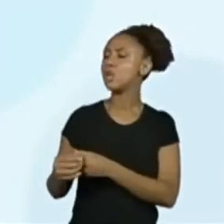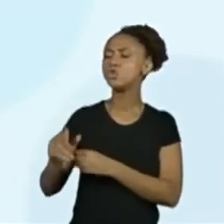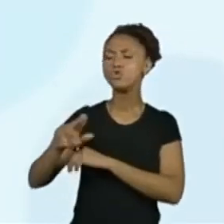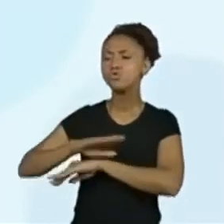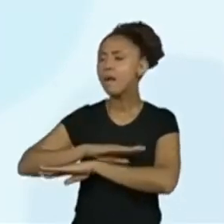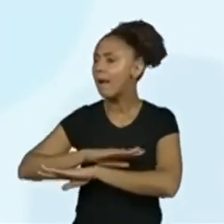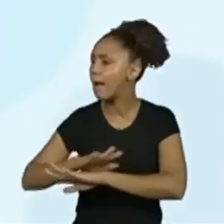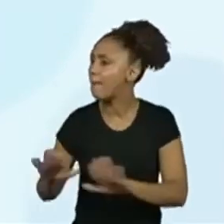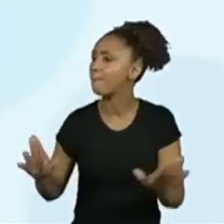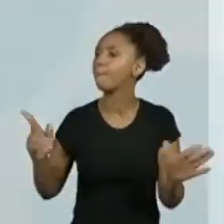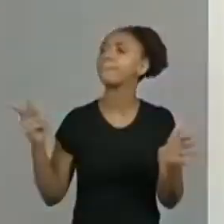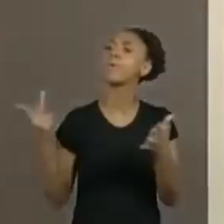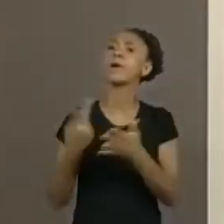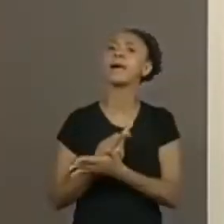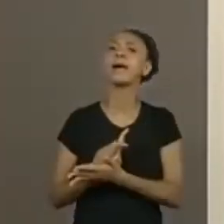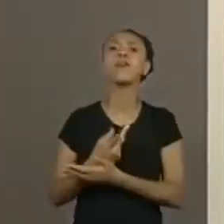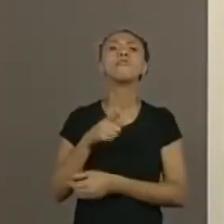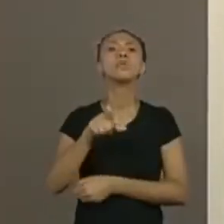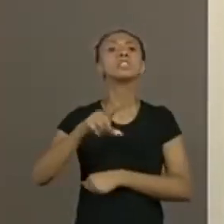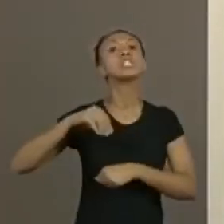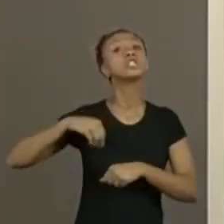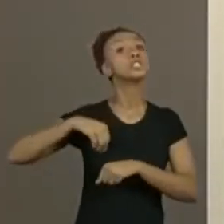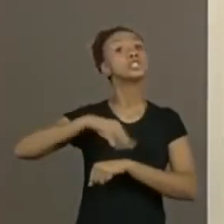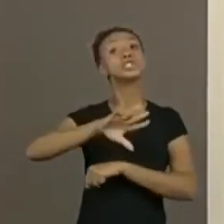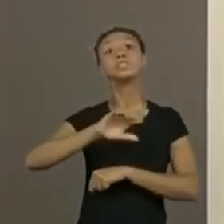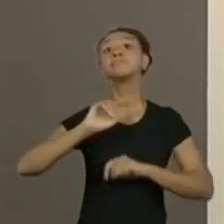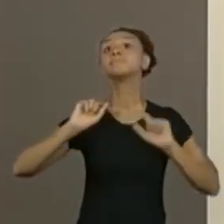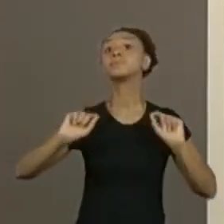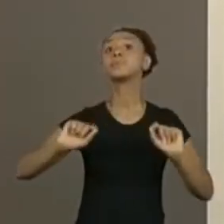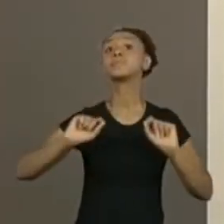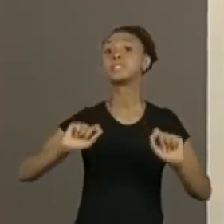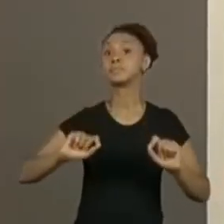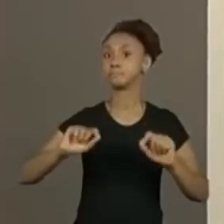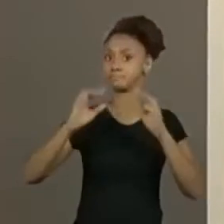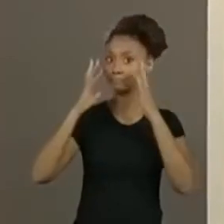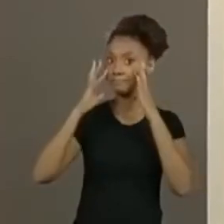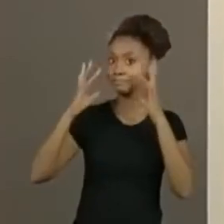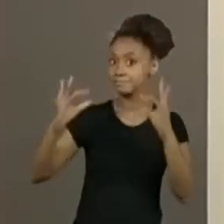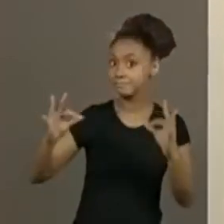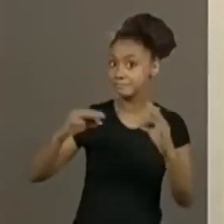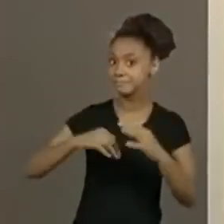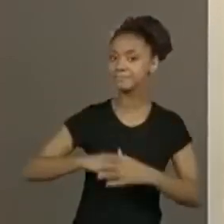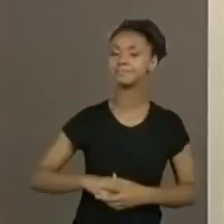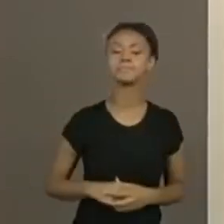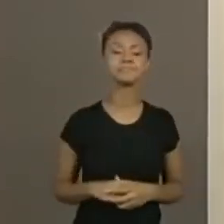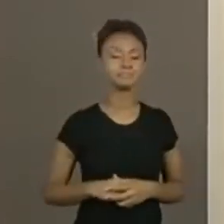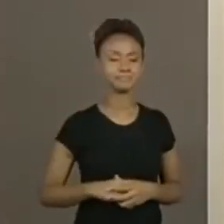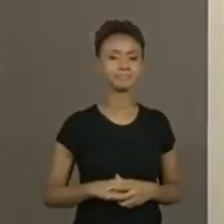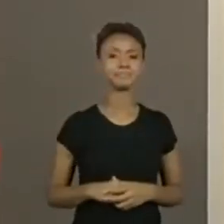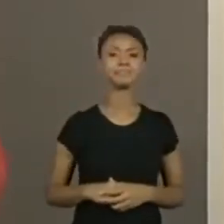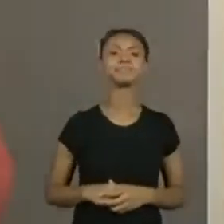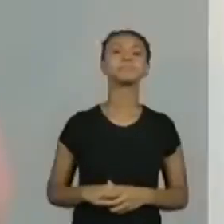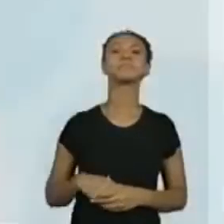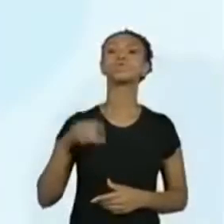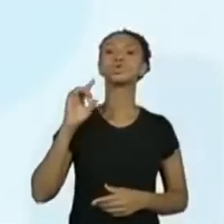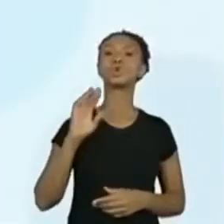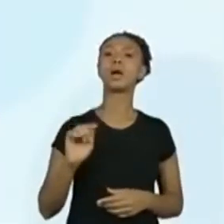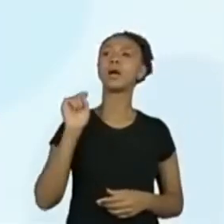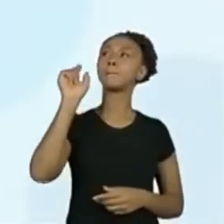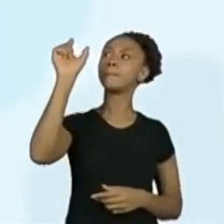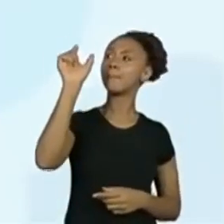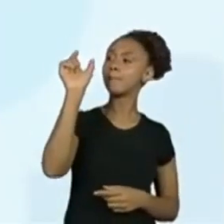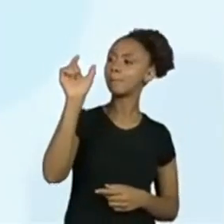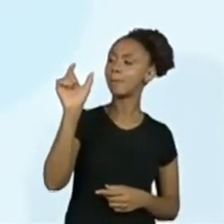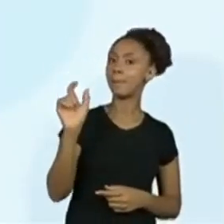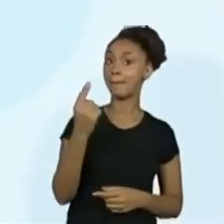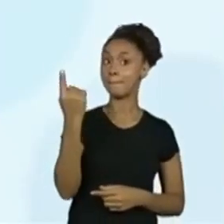dessas palavras com G, que dica você daria? Presta atenção. Olhando só para as palavras do primeiro quadro.